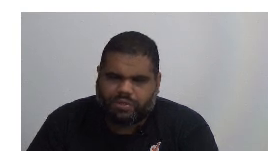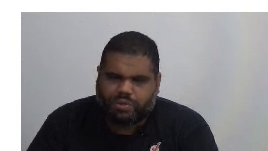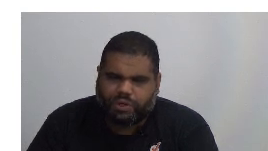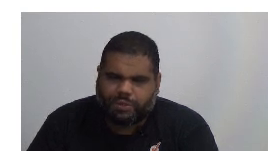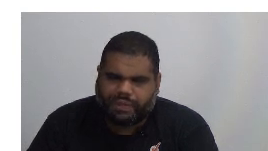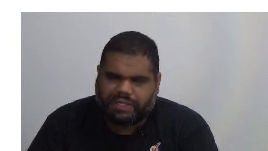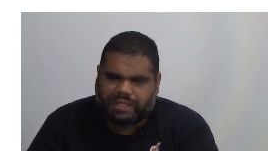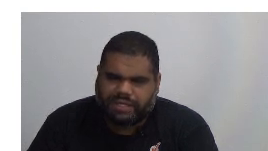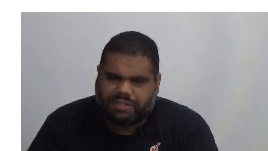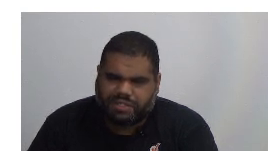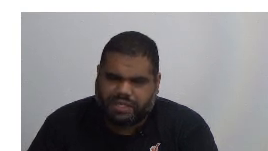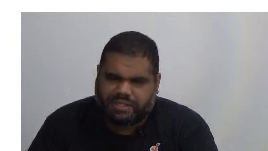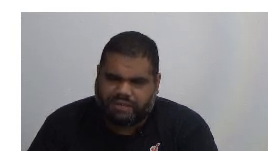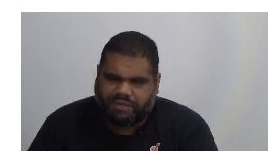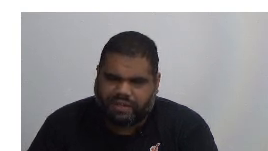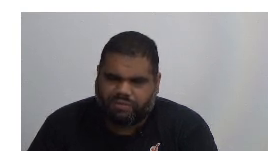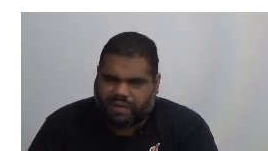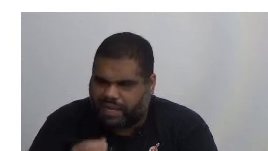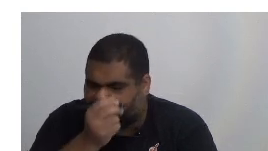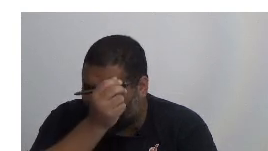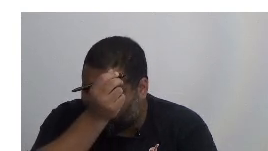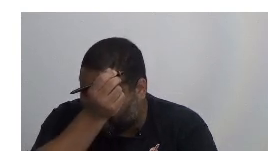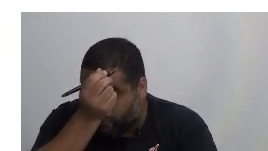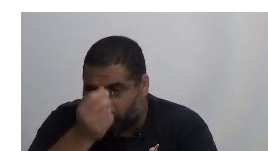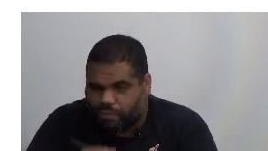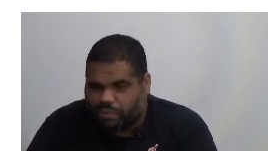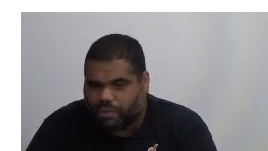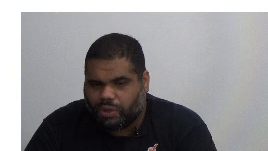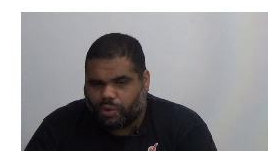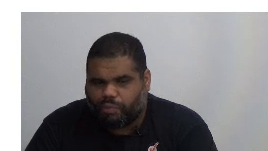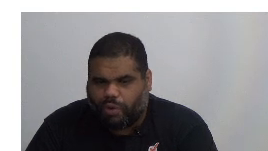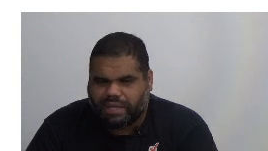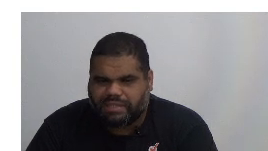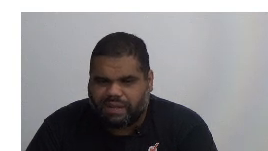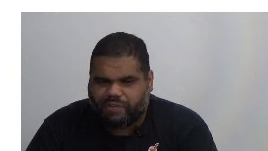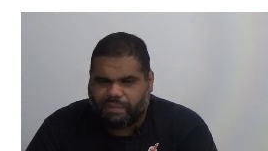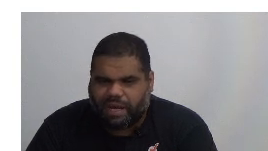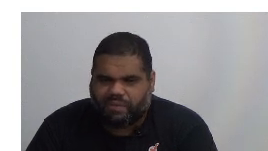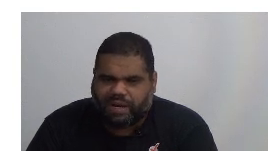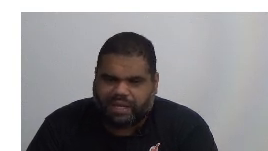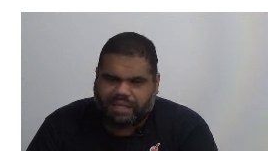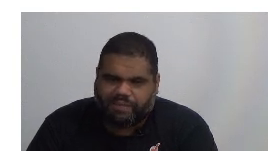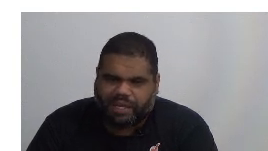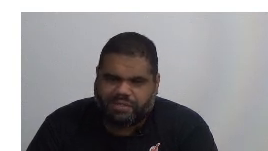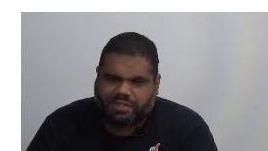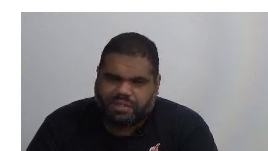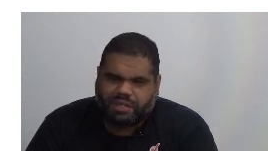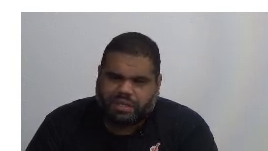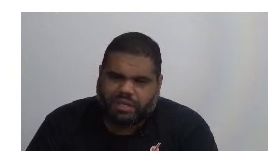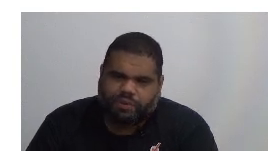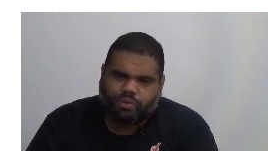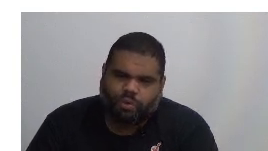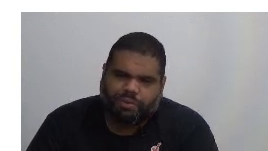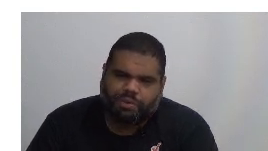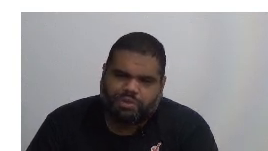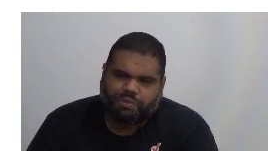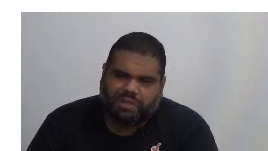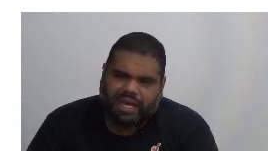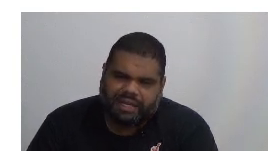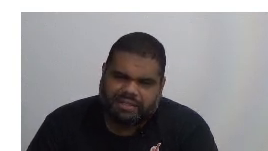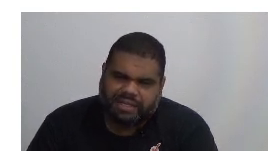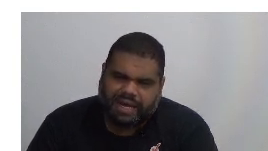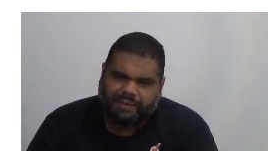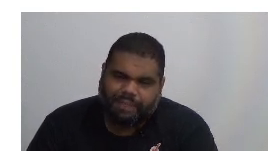de pessoas presentes nesse evento é 3.000, pode-se afirmar corretamente que o número